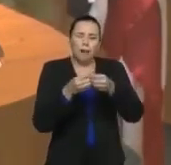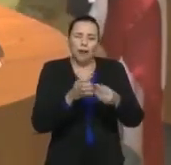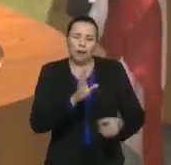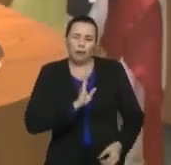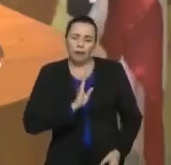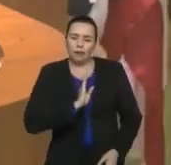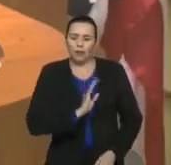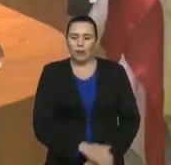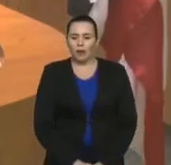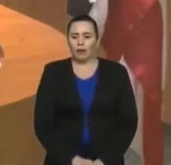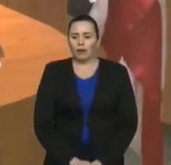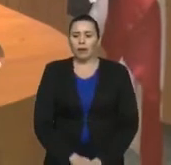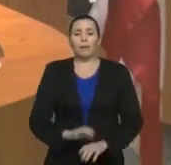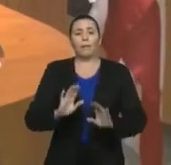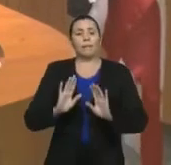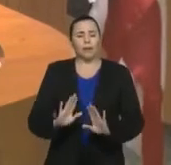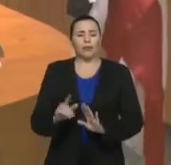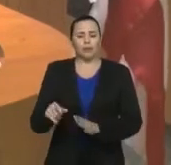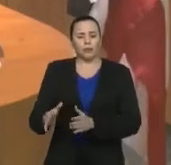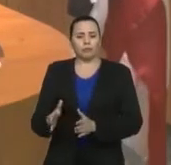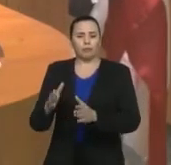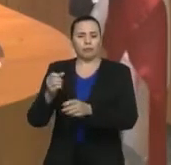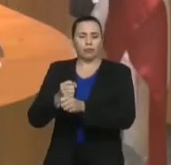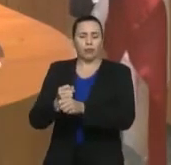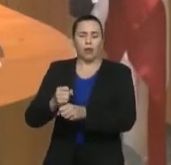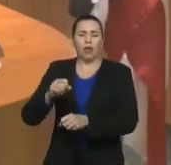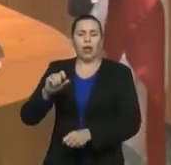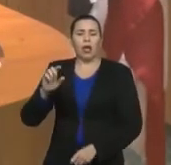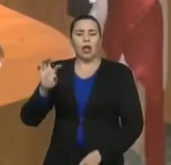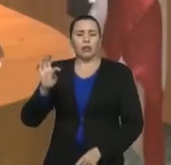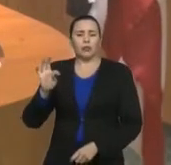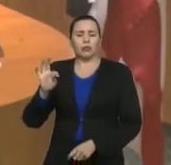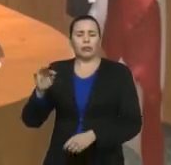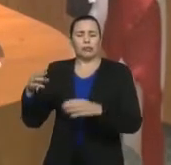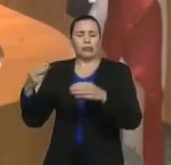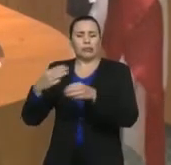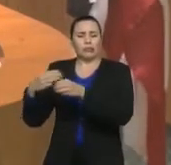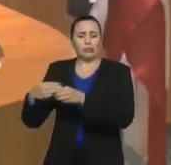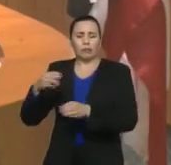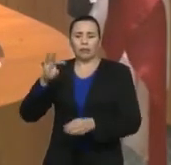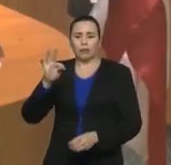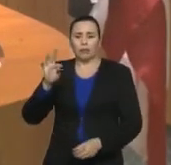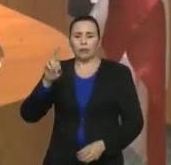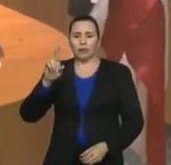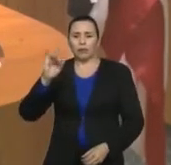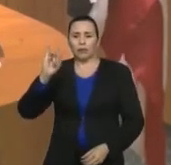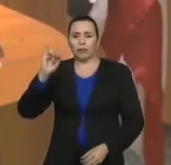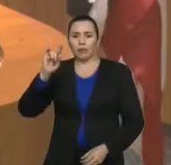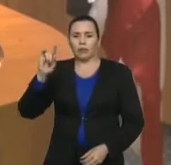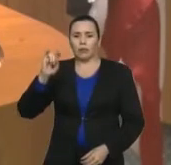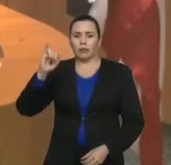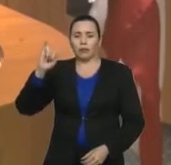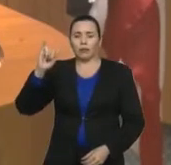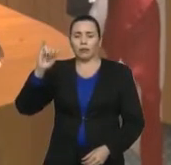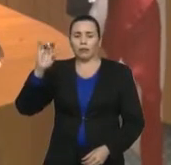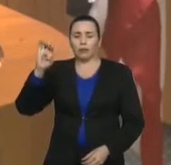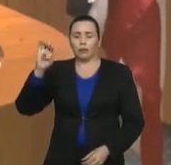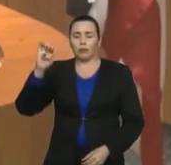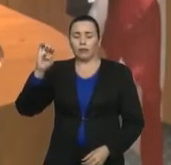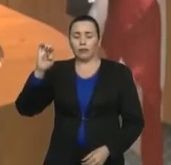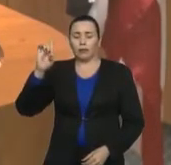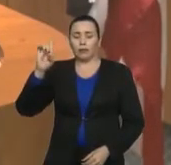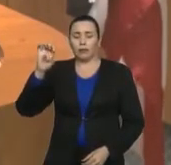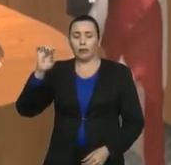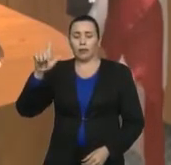no trecho que liga Trizidela do Vale a Lago da Pedra, que são muitos buracos que tem ali naquela MA,